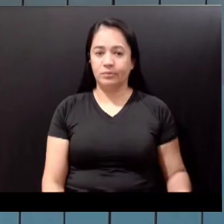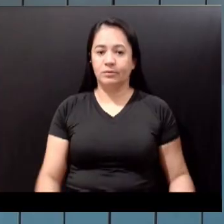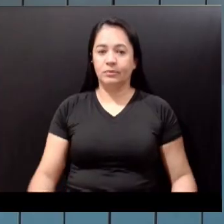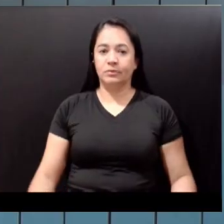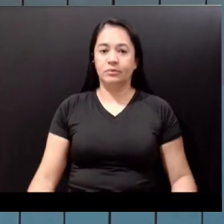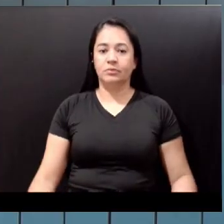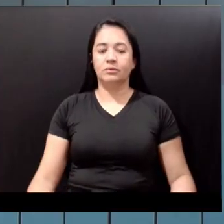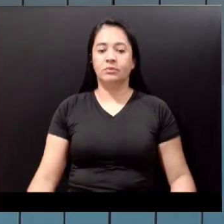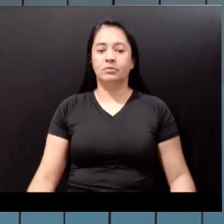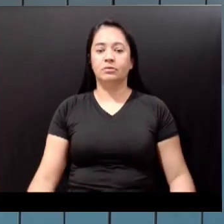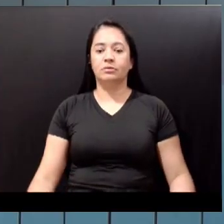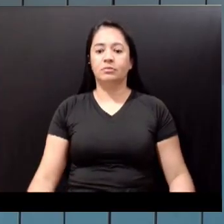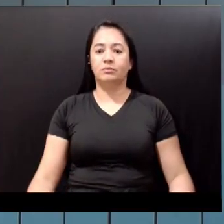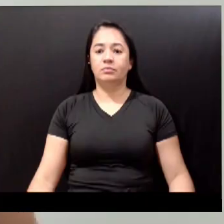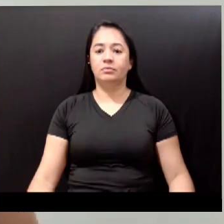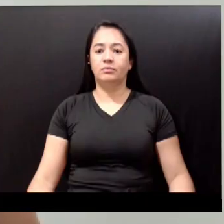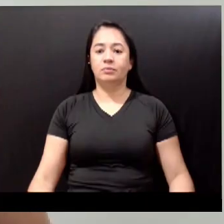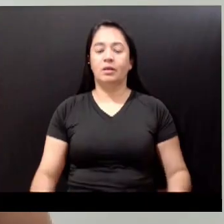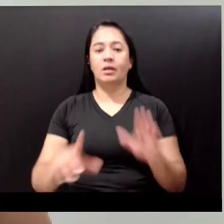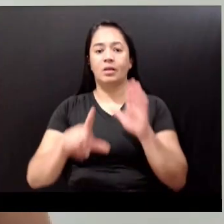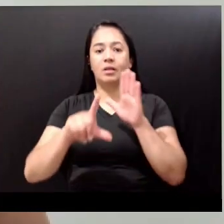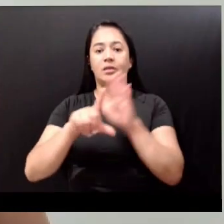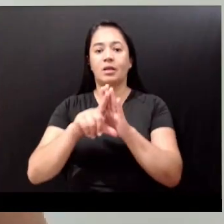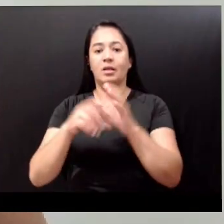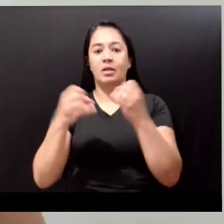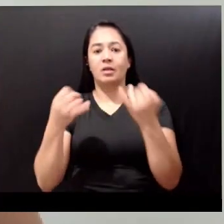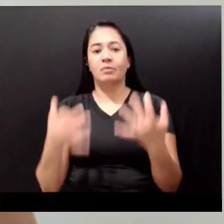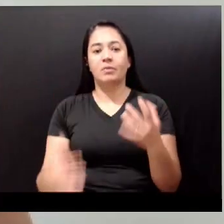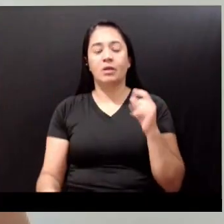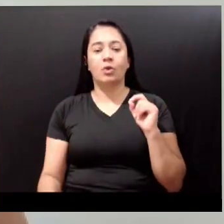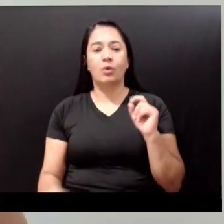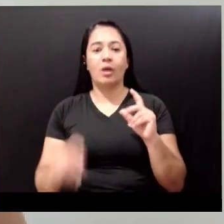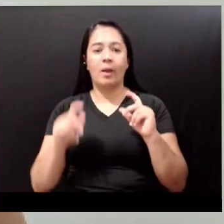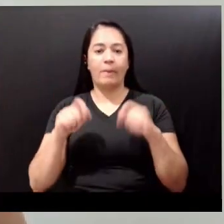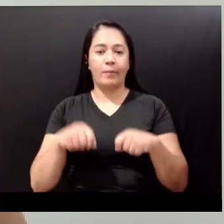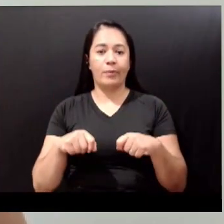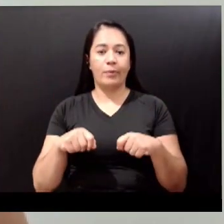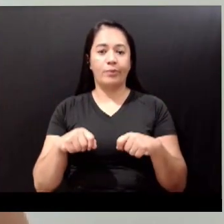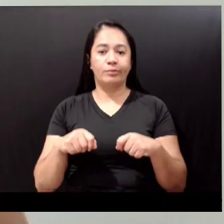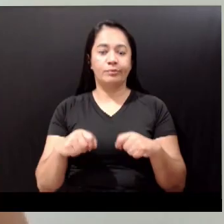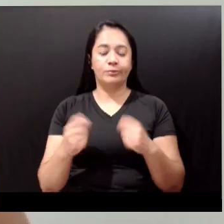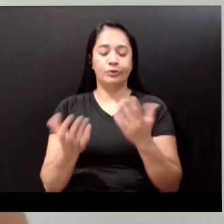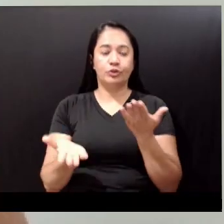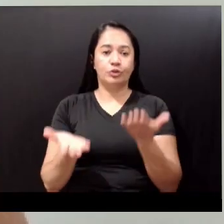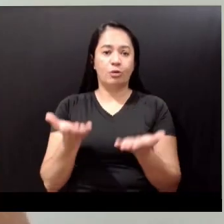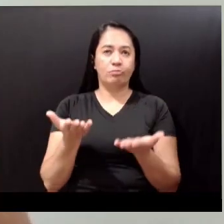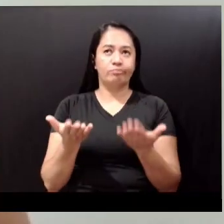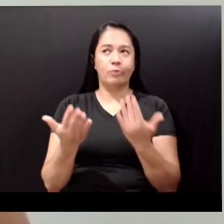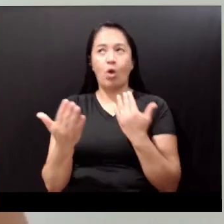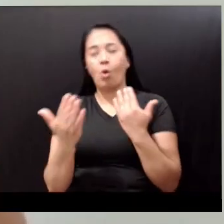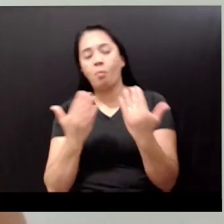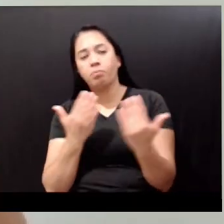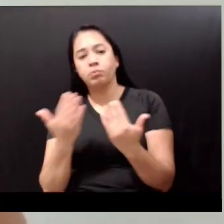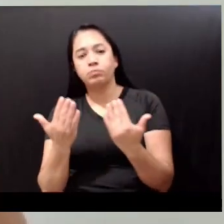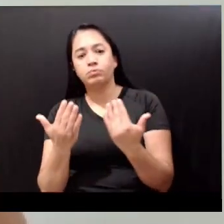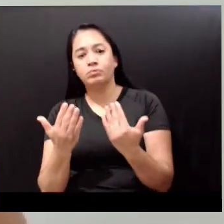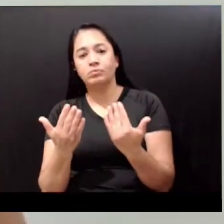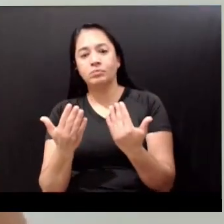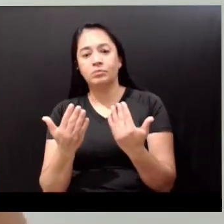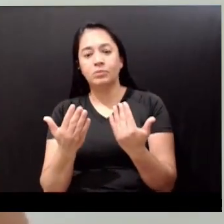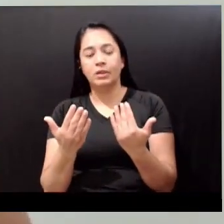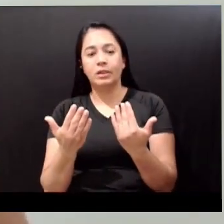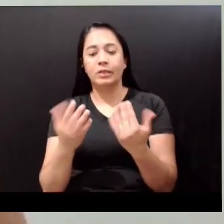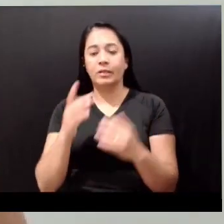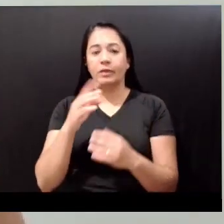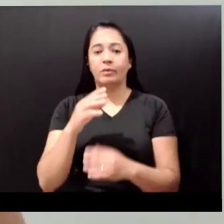isso? Isso. Essa lei, ela traz, então, a possibilidade de equiparação ou equivalência